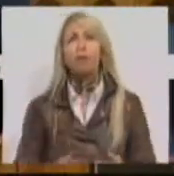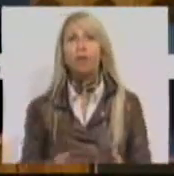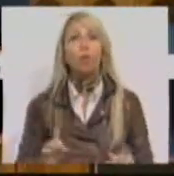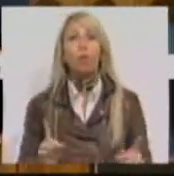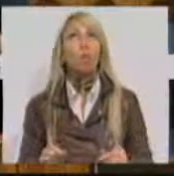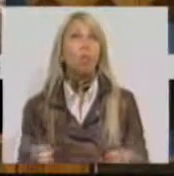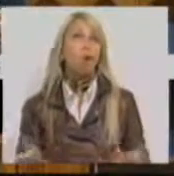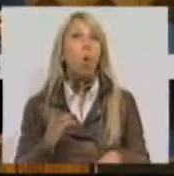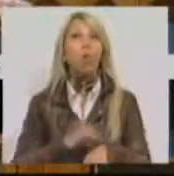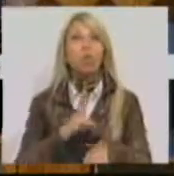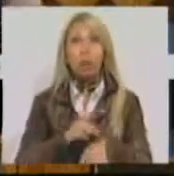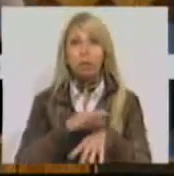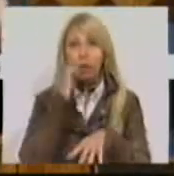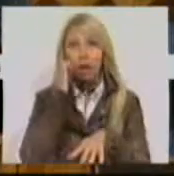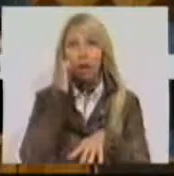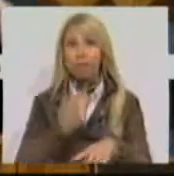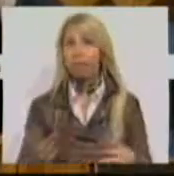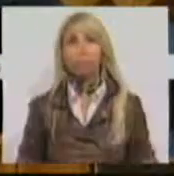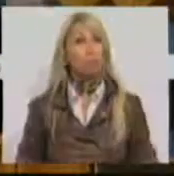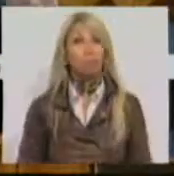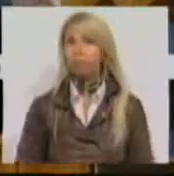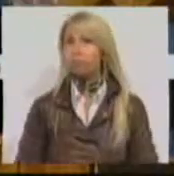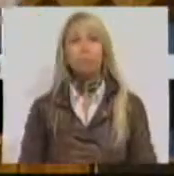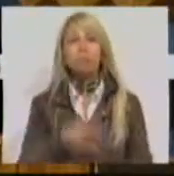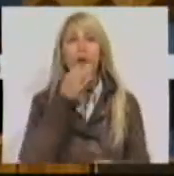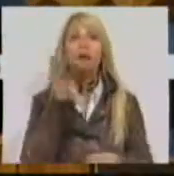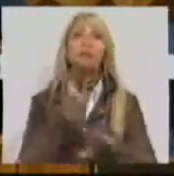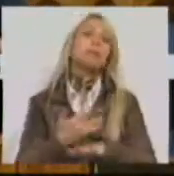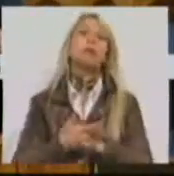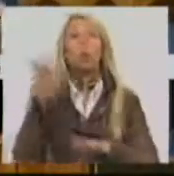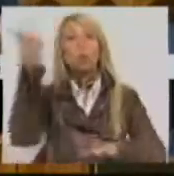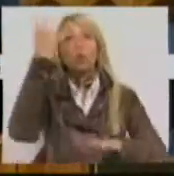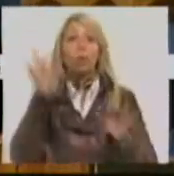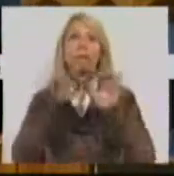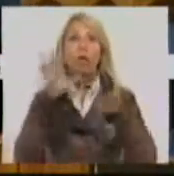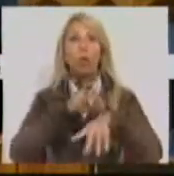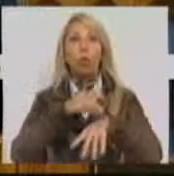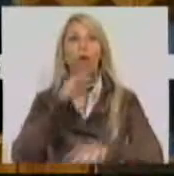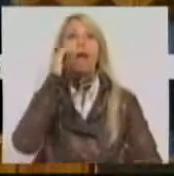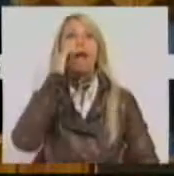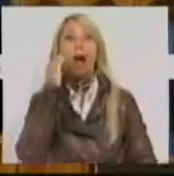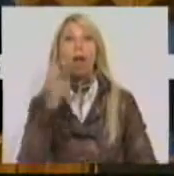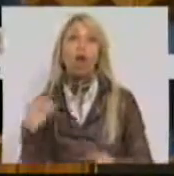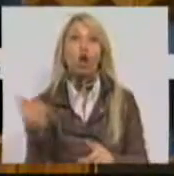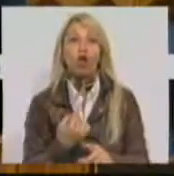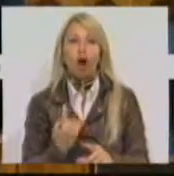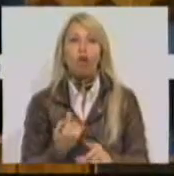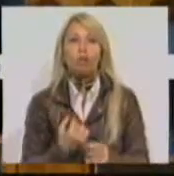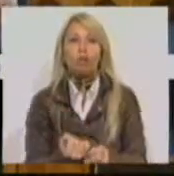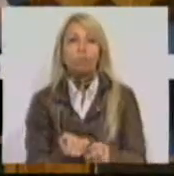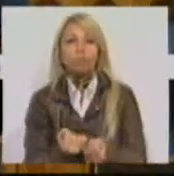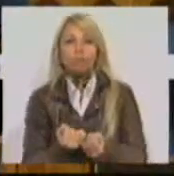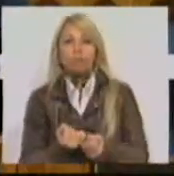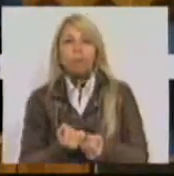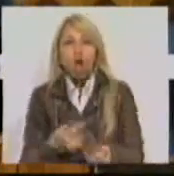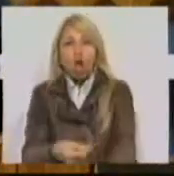de um doente em estado grave. Estamos a falar do setor cultural, é um doente em estado grave, a quem estamos a racionar o soro,